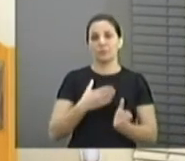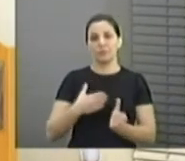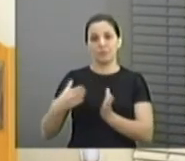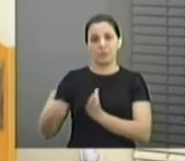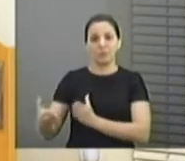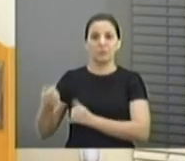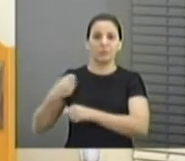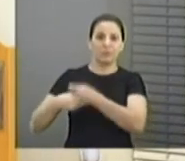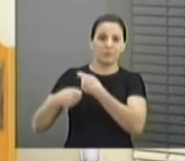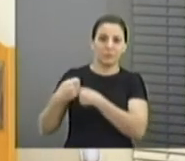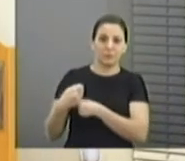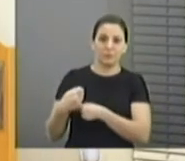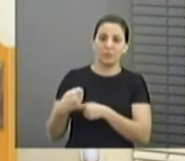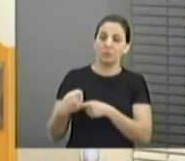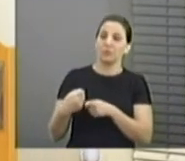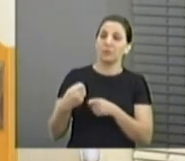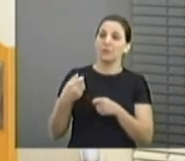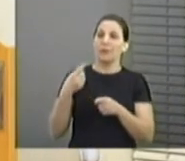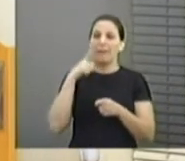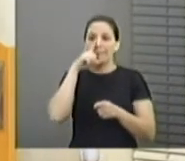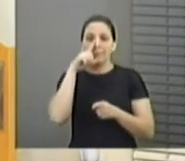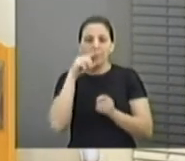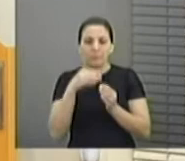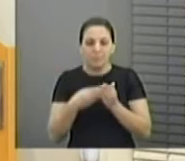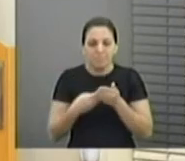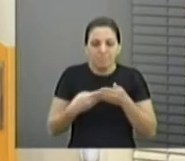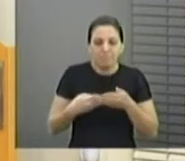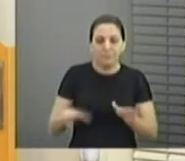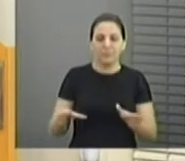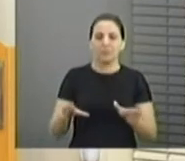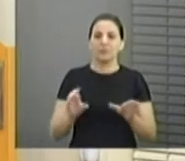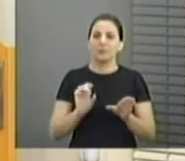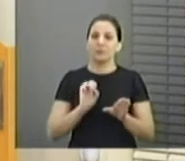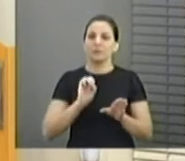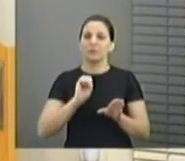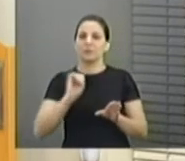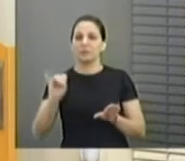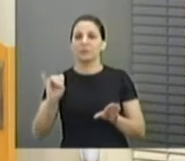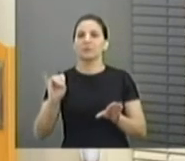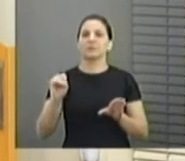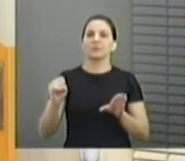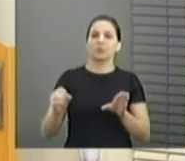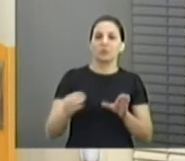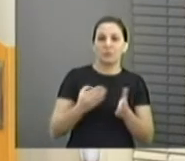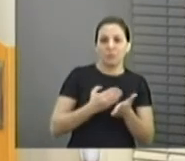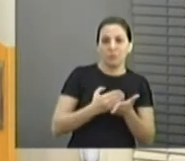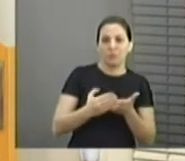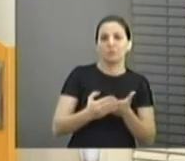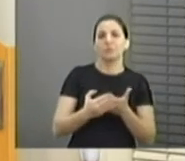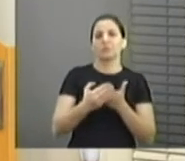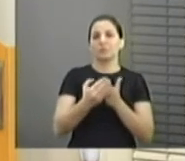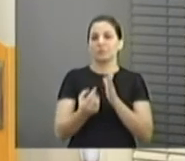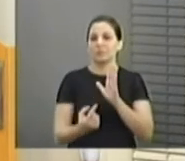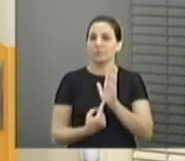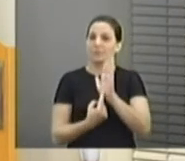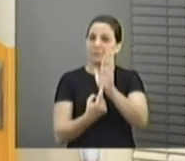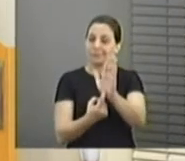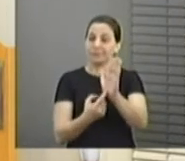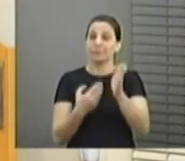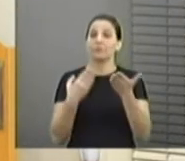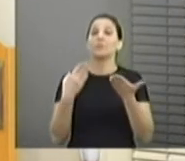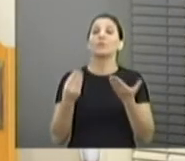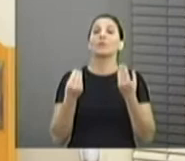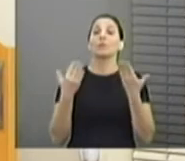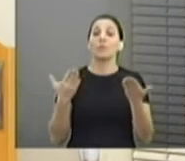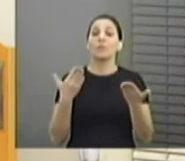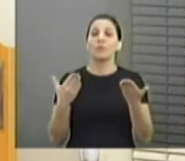de perder essa marca caso essa negociação caminhe para o resultado que, a princípio, se apresenta. Qual é essa marca?